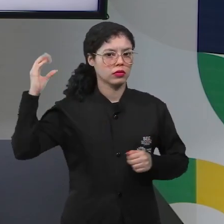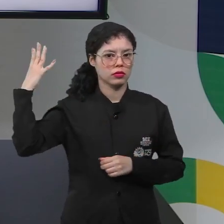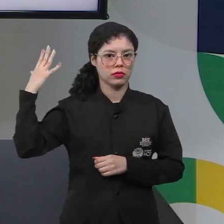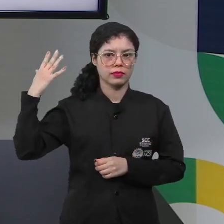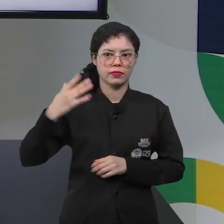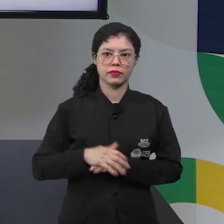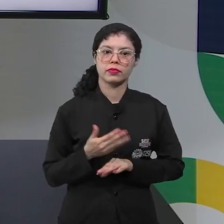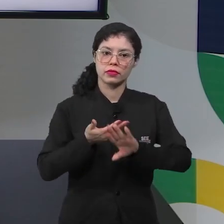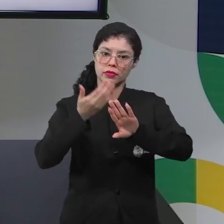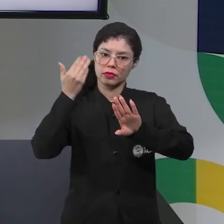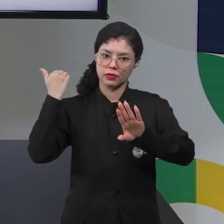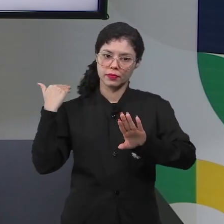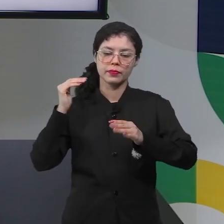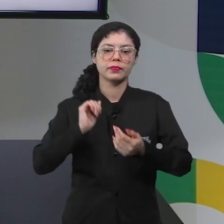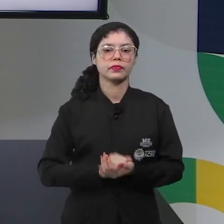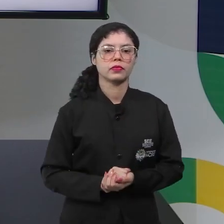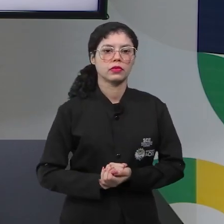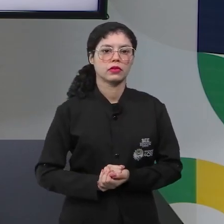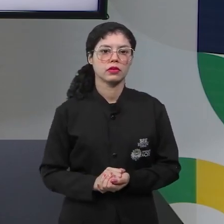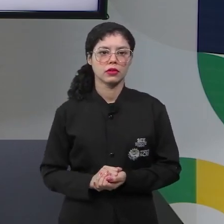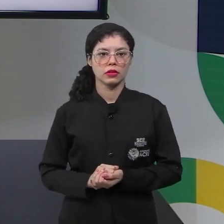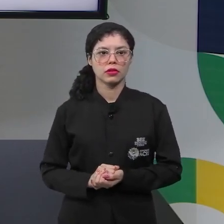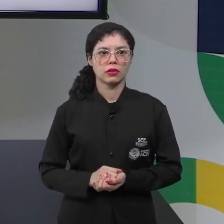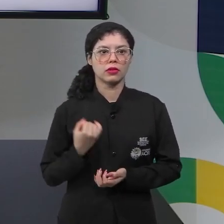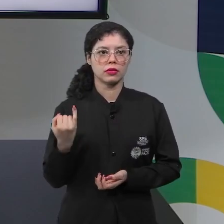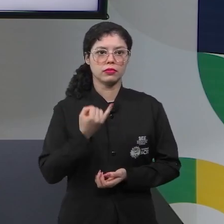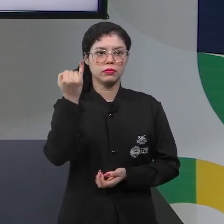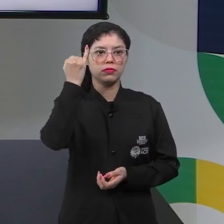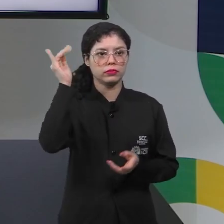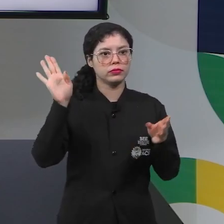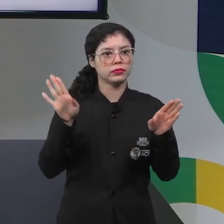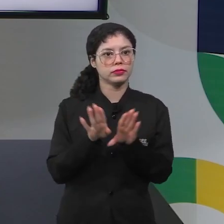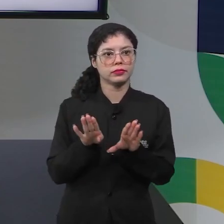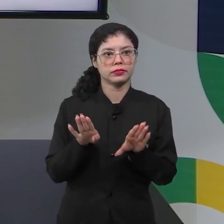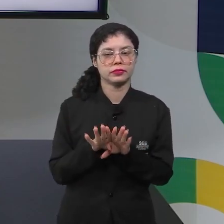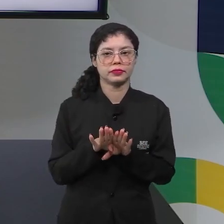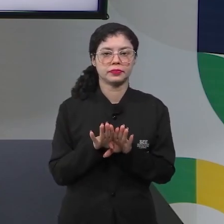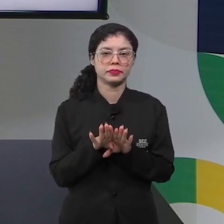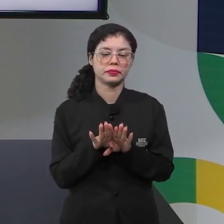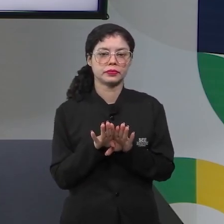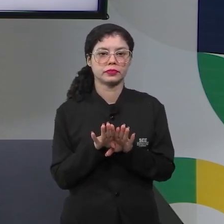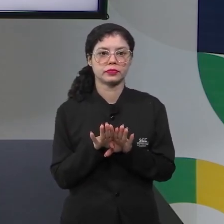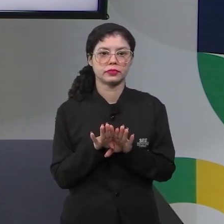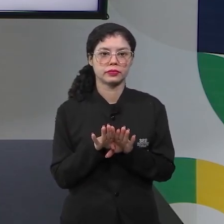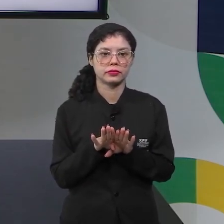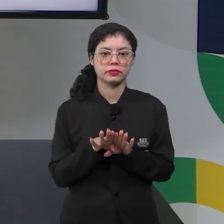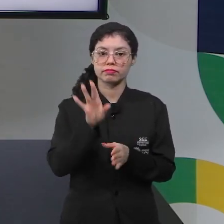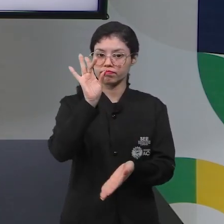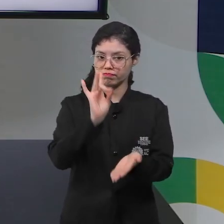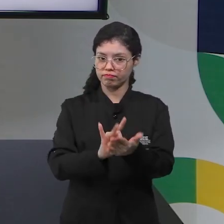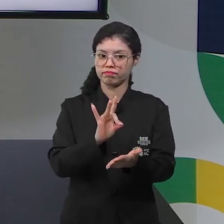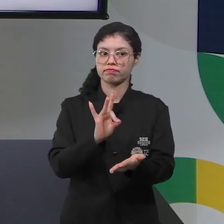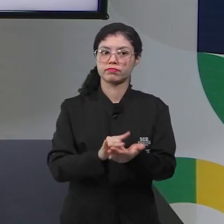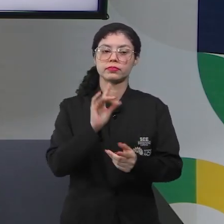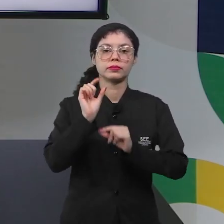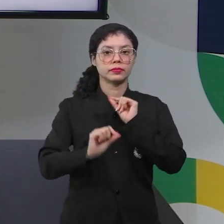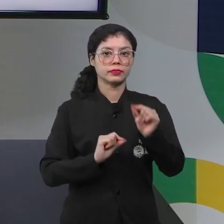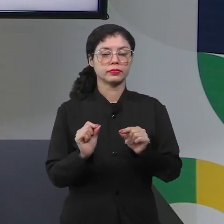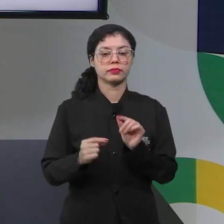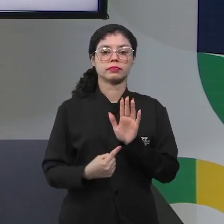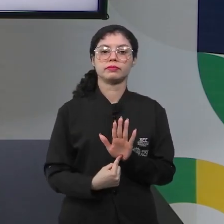acontecimento lá no passado. E é muito importante, eles são de fato